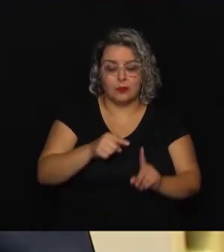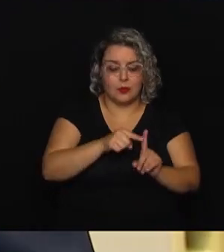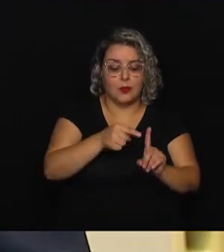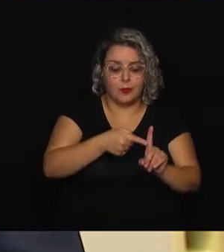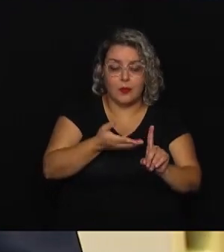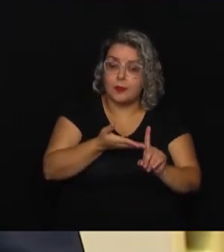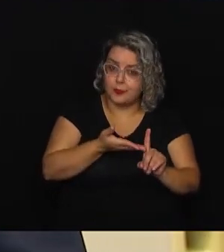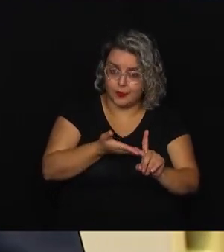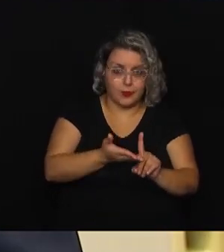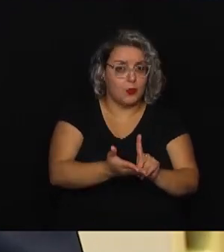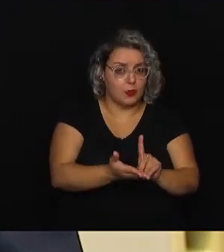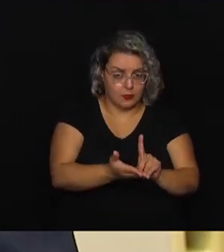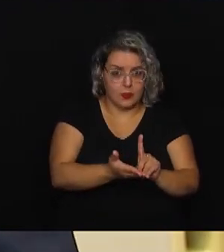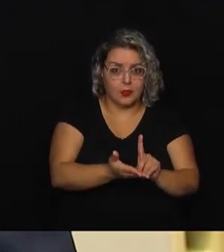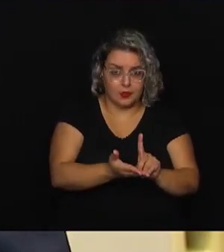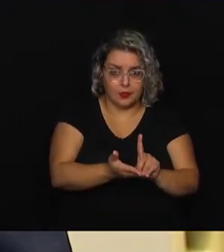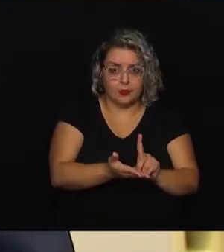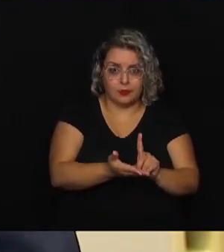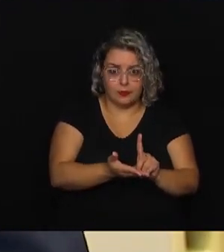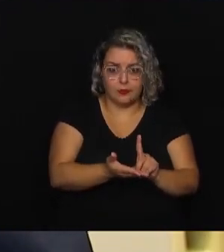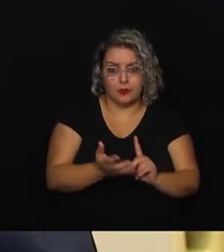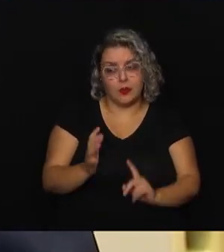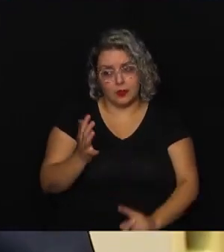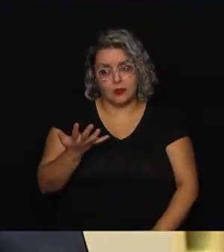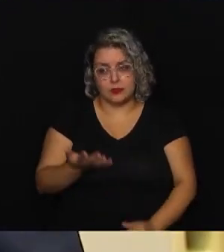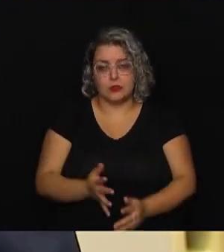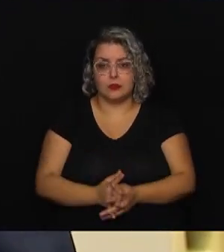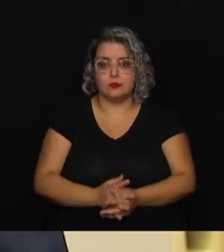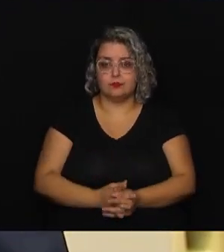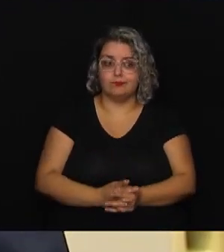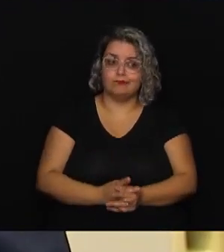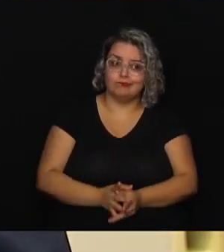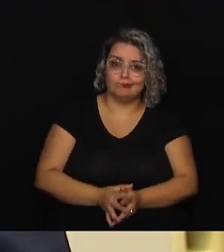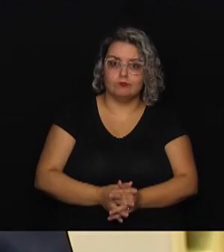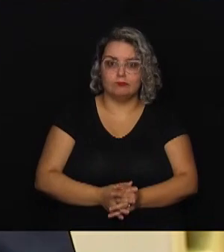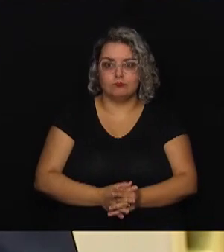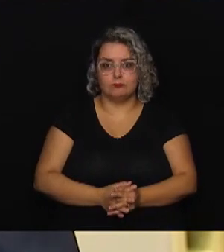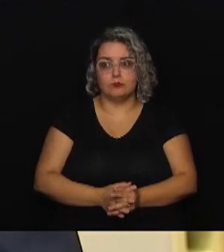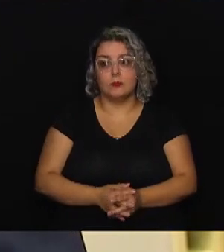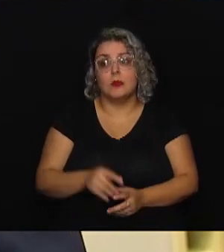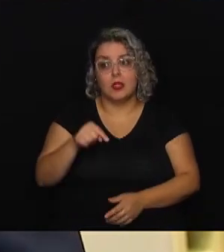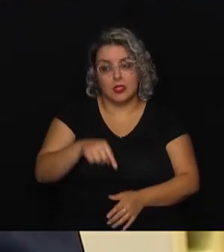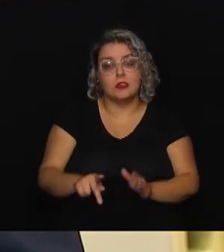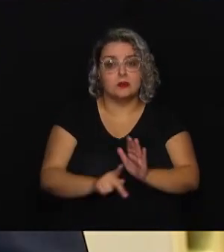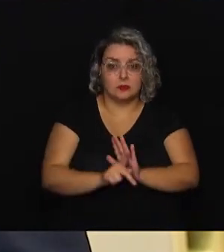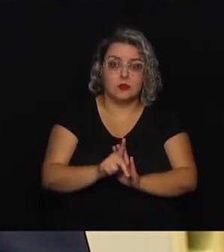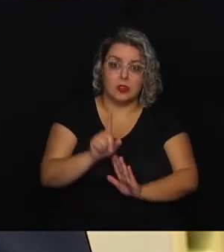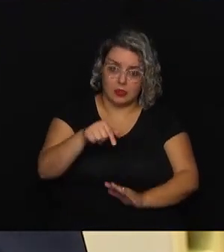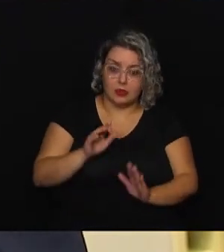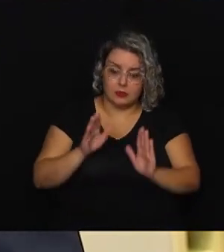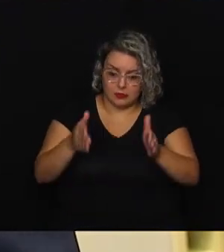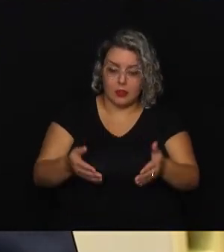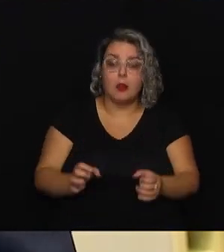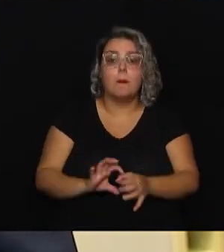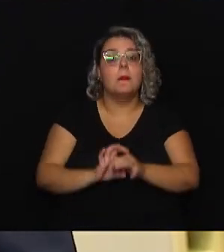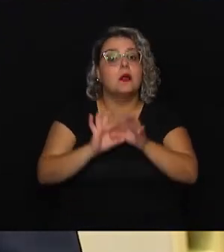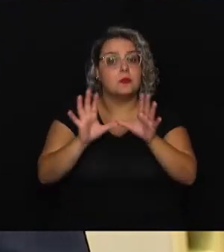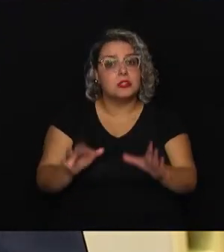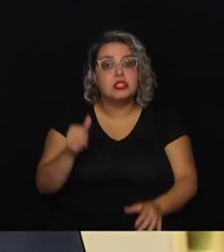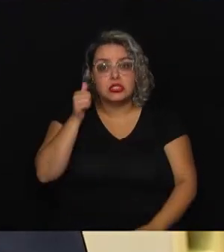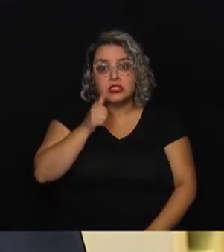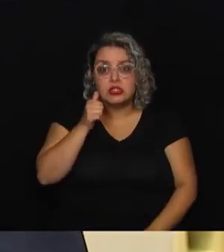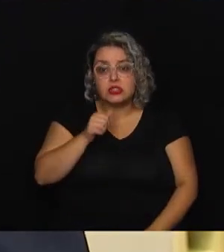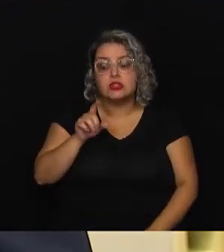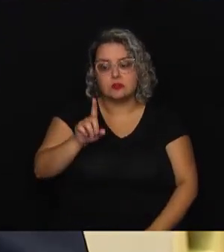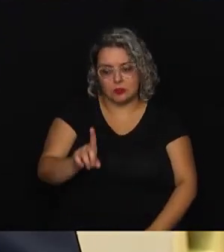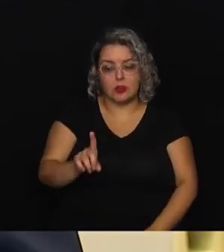né, ocorrendo ali o parto. Então, esse projeto vem nesse sentido, permitir que a mulher, né, tenha